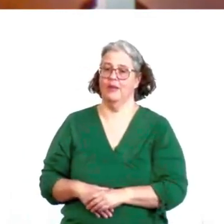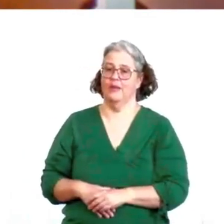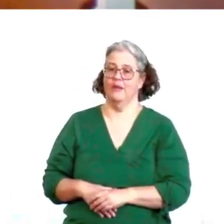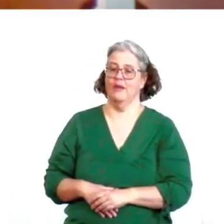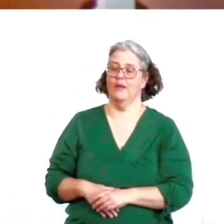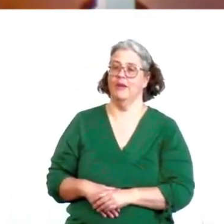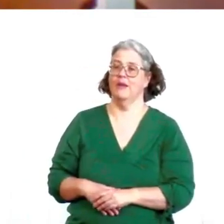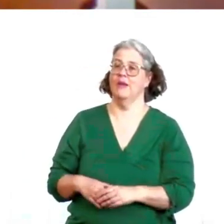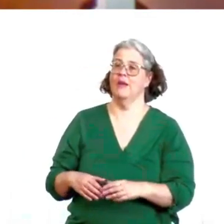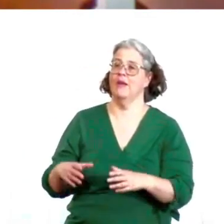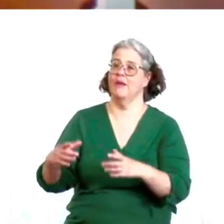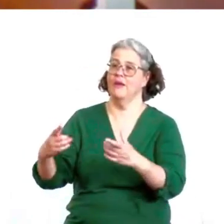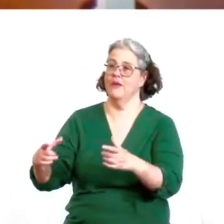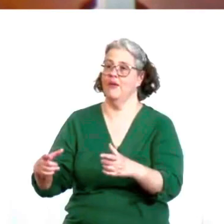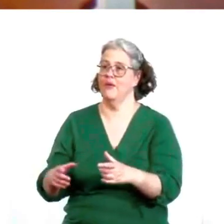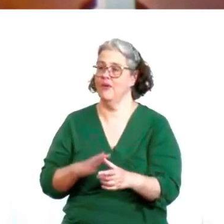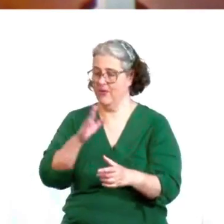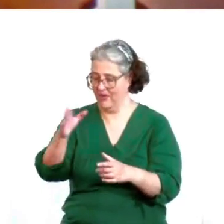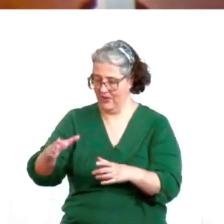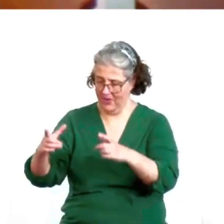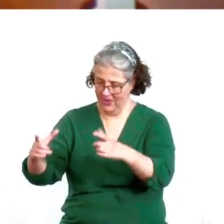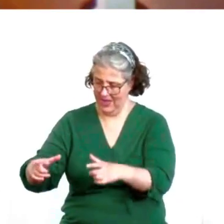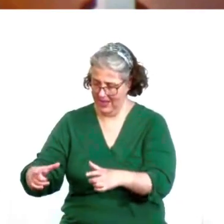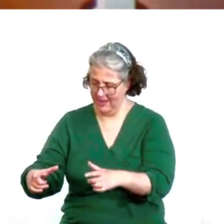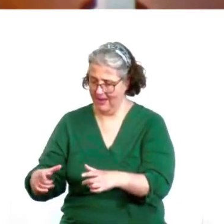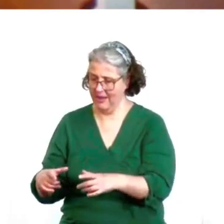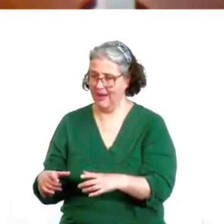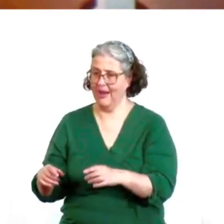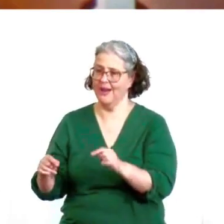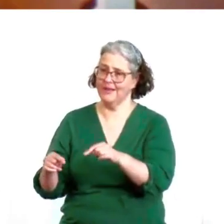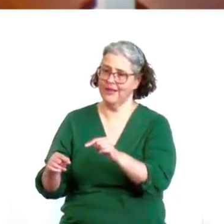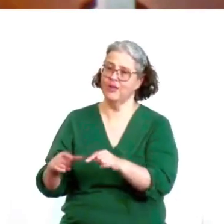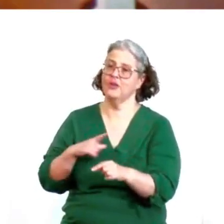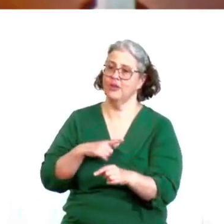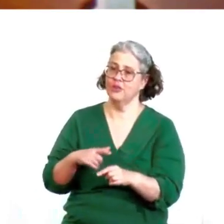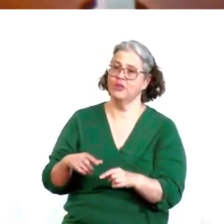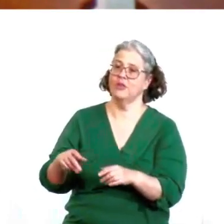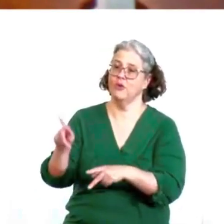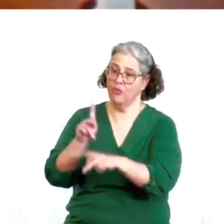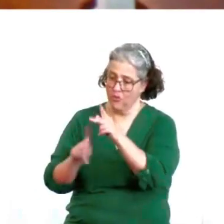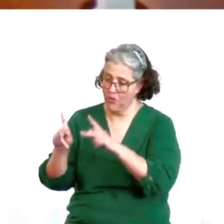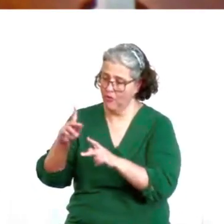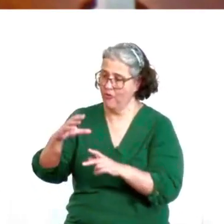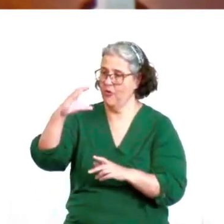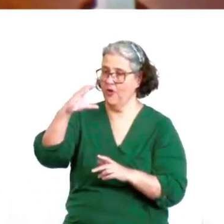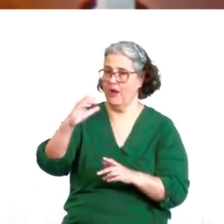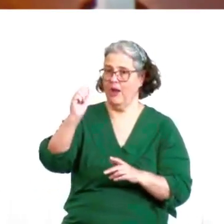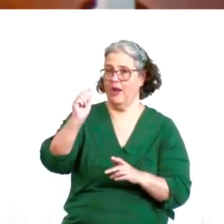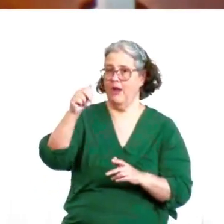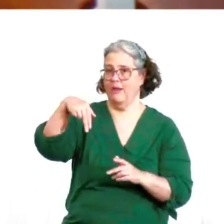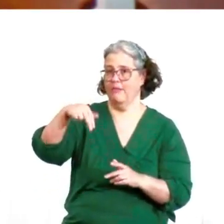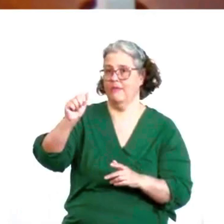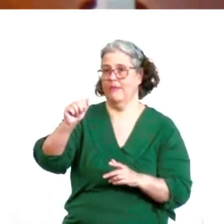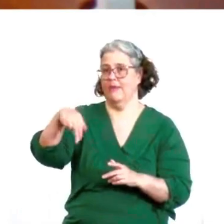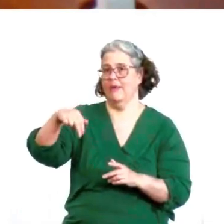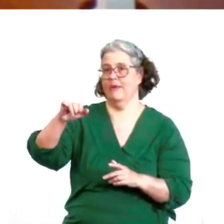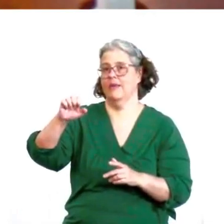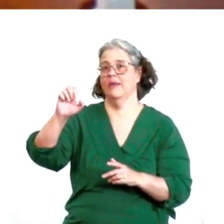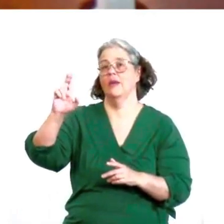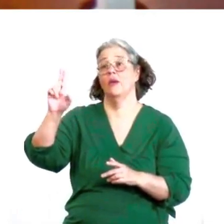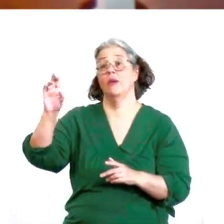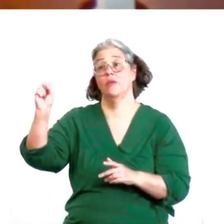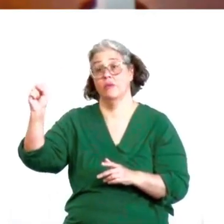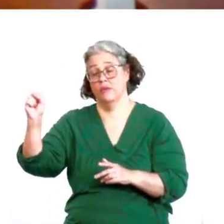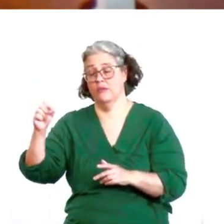cananeus adoravam os seus deuses pagãos. E é aí que Deus vai aparecer a Abraão e